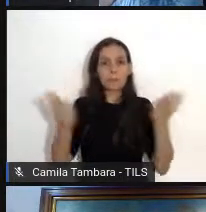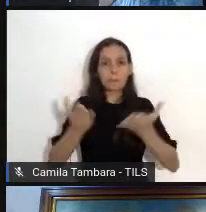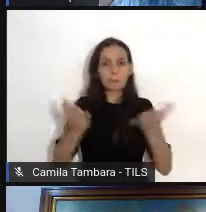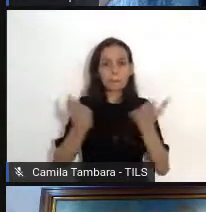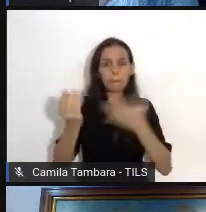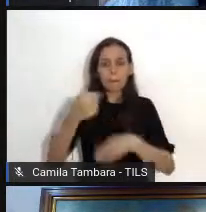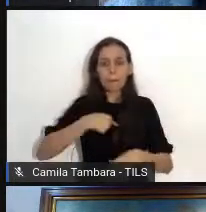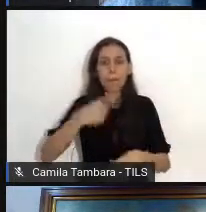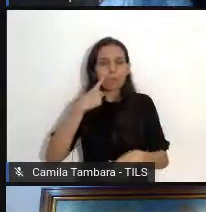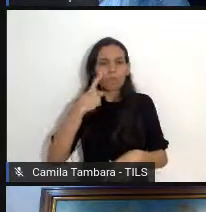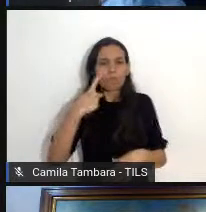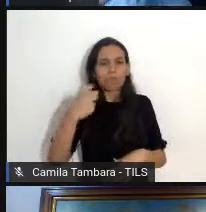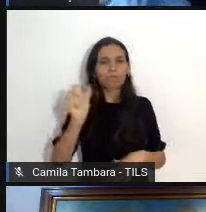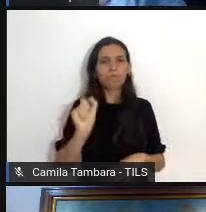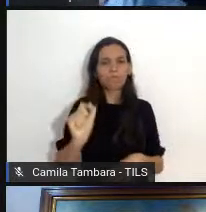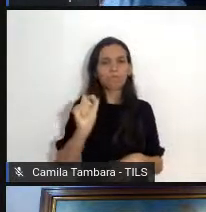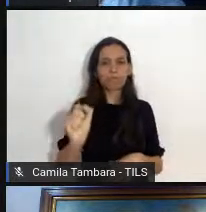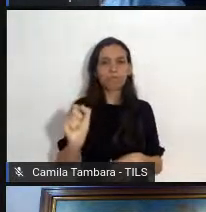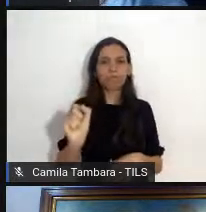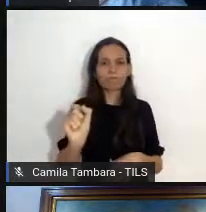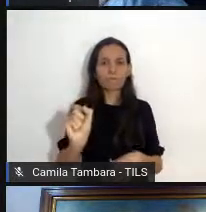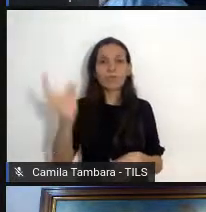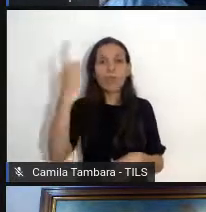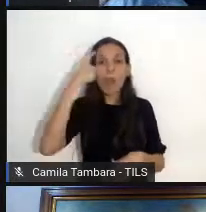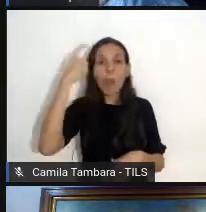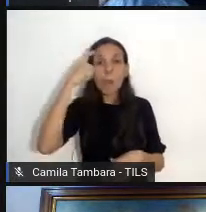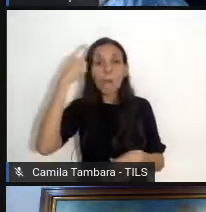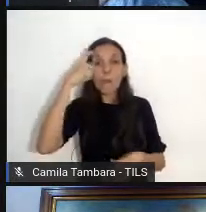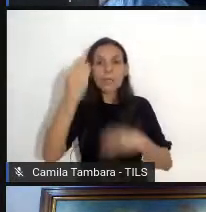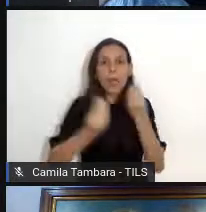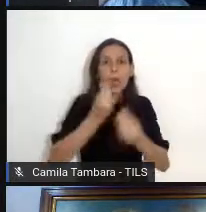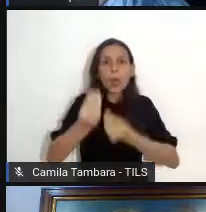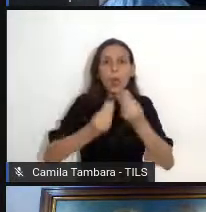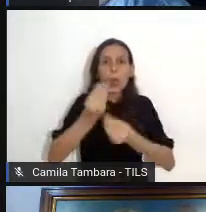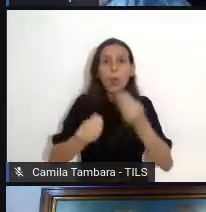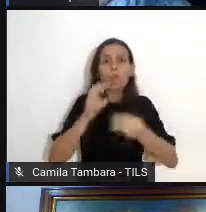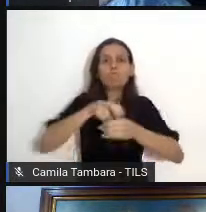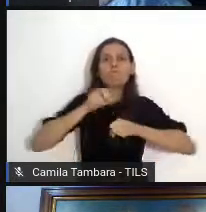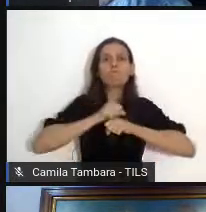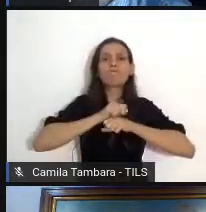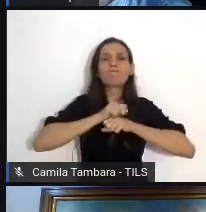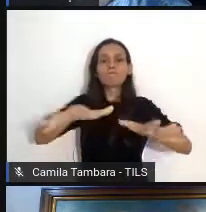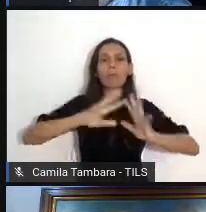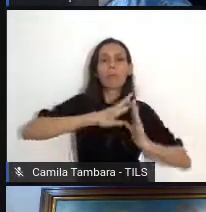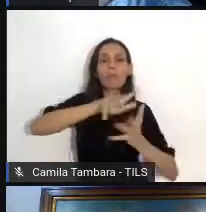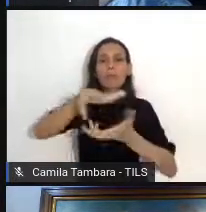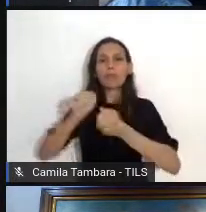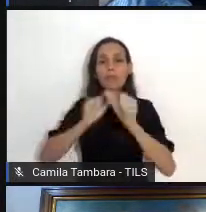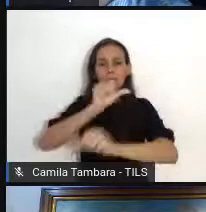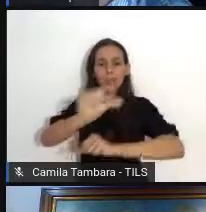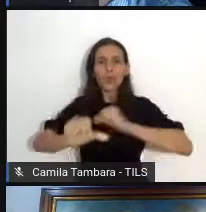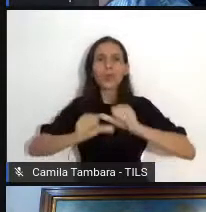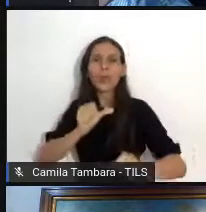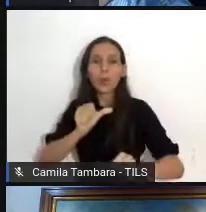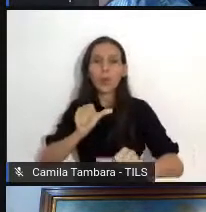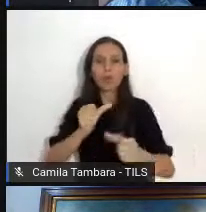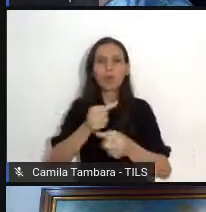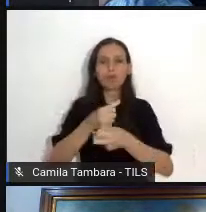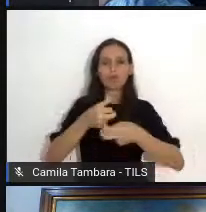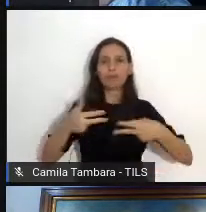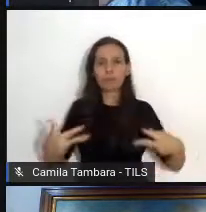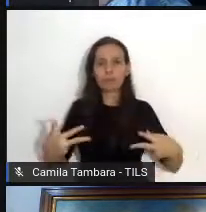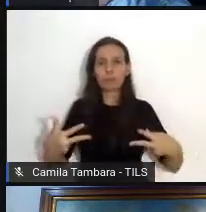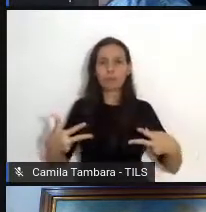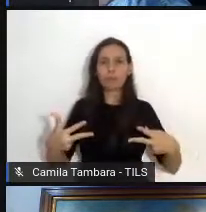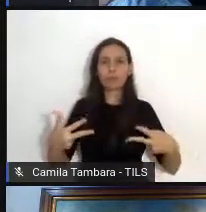a gente pensar em como a pandemia inverteu, né? Nada de novo nisso também que eu estou dizendo, mas como ela inverteu